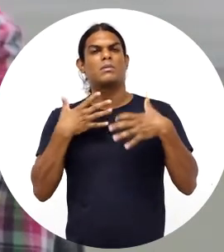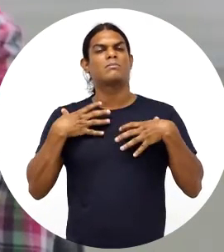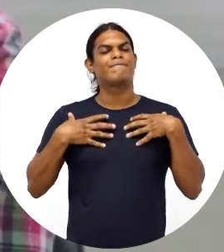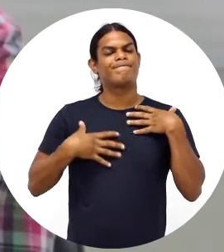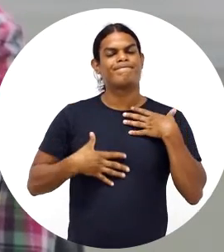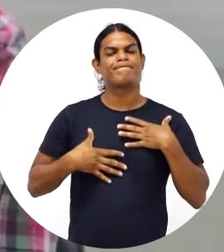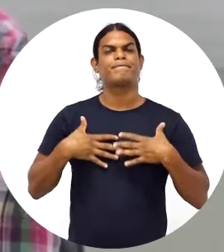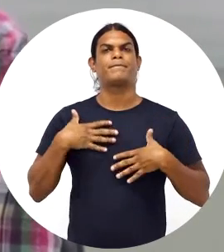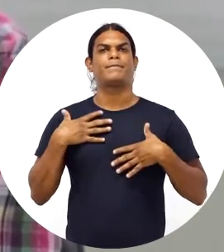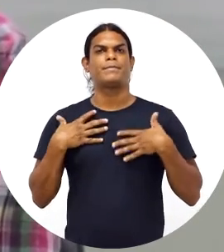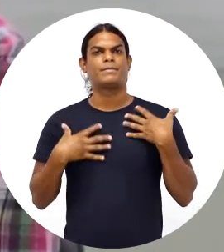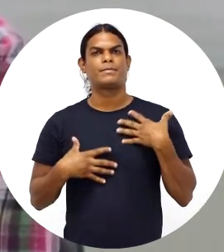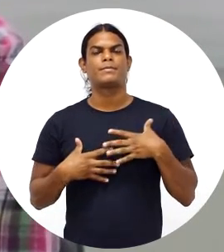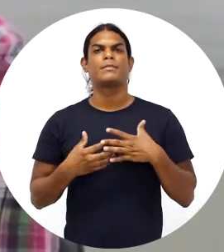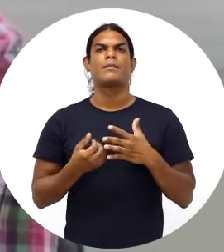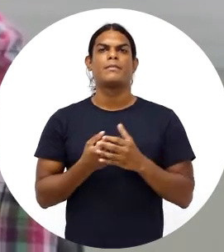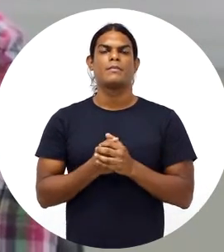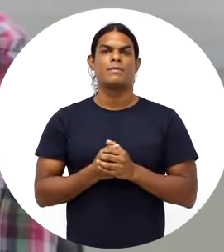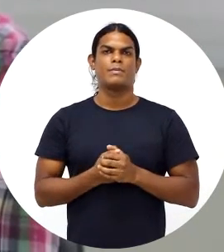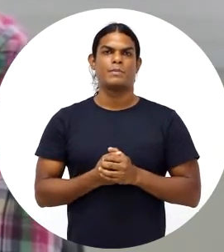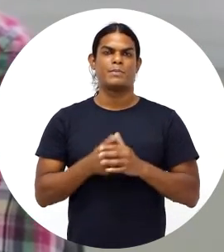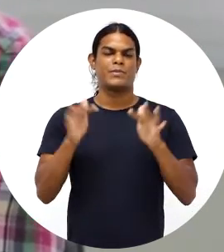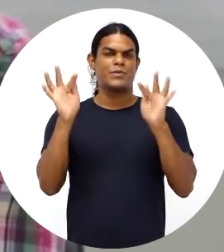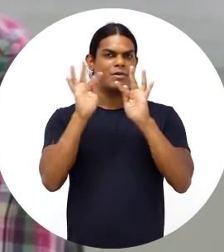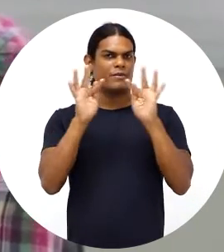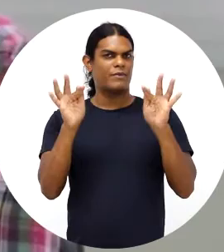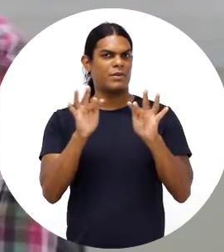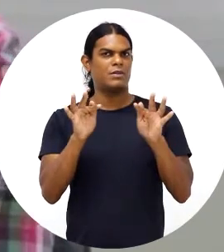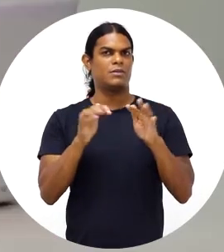satisfação pessoal, é uma diversão.